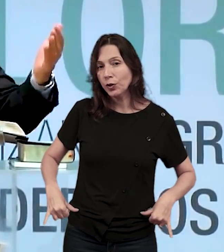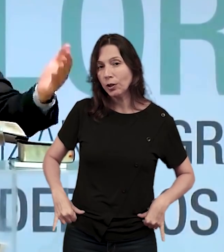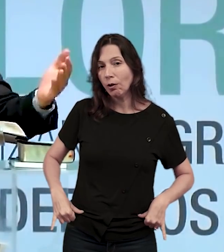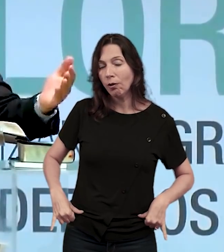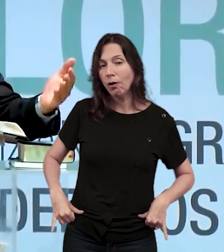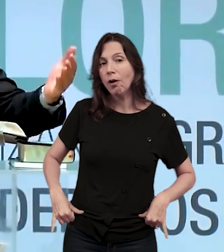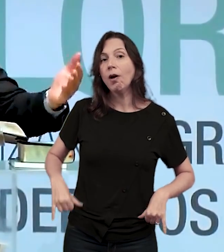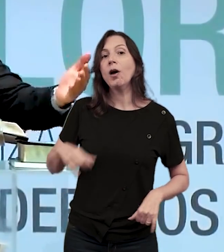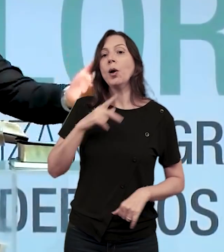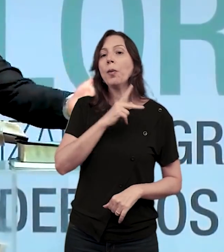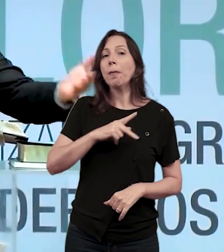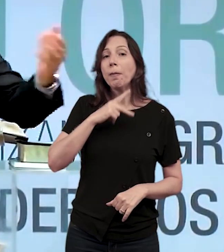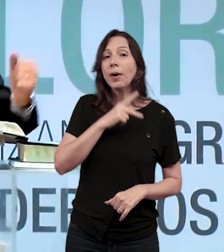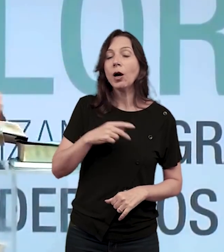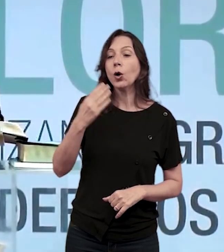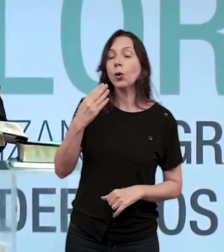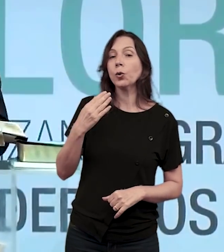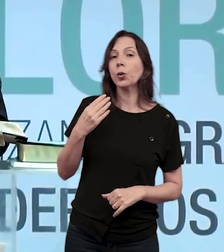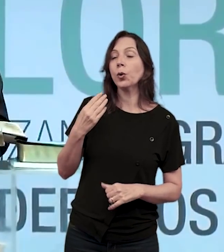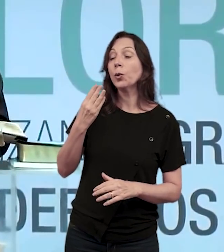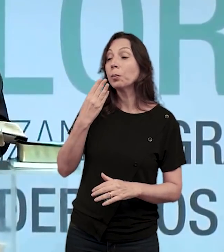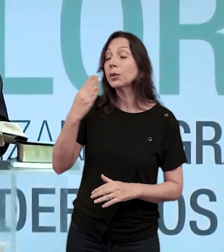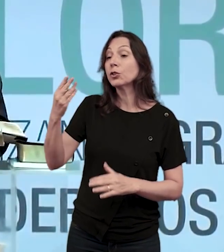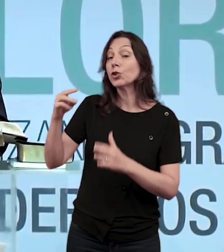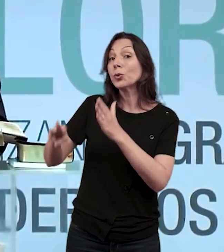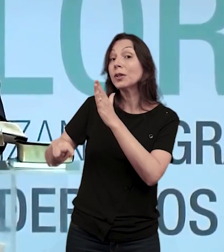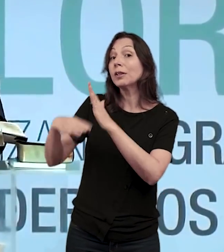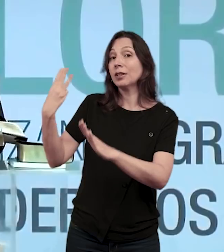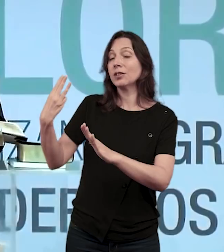Deus no Getsemane pediu remoção da sua dor.